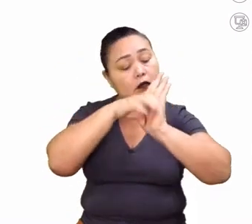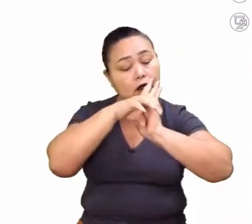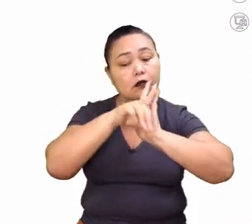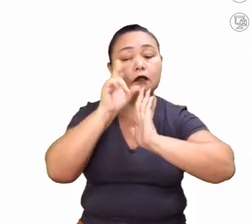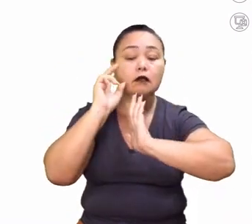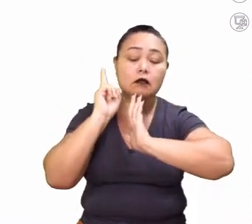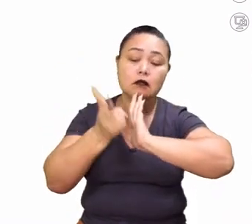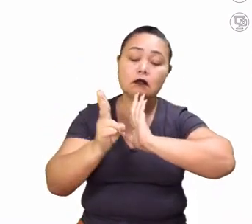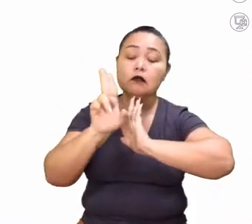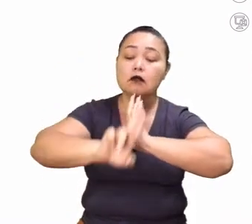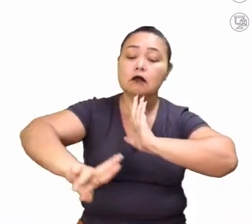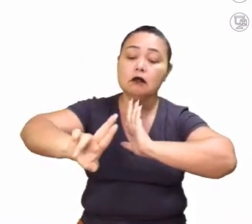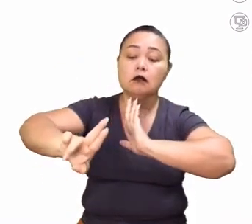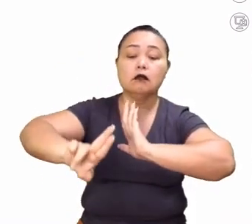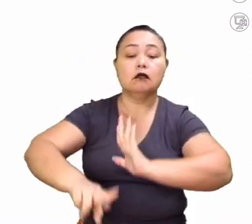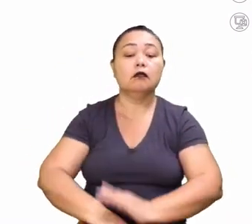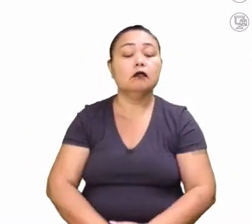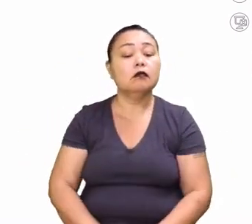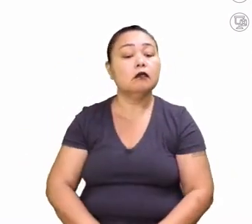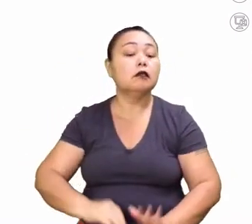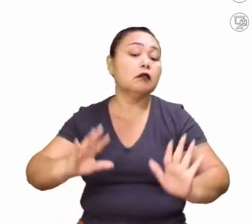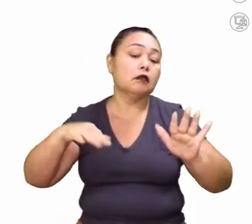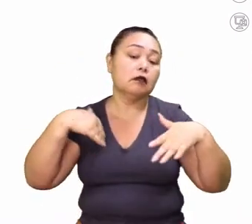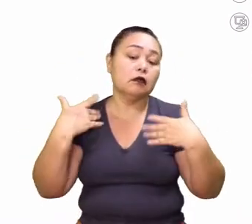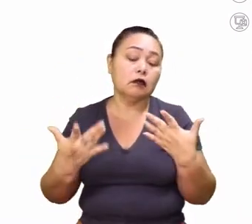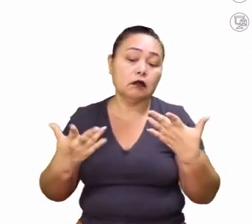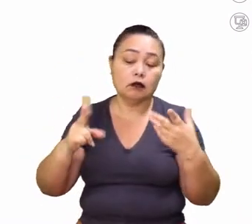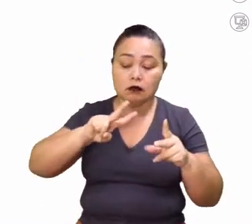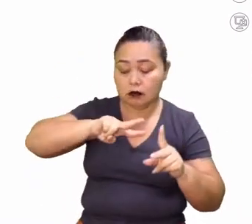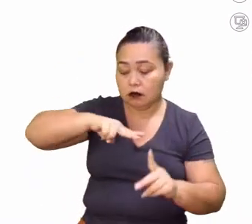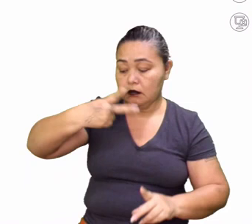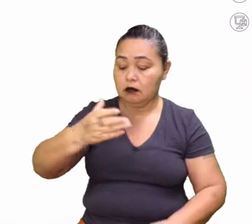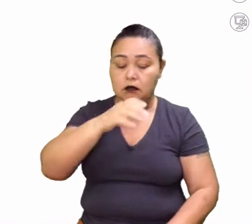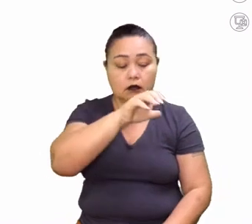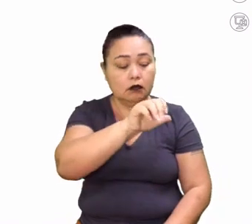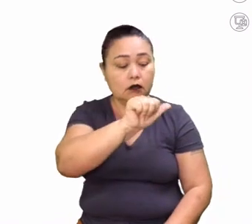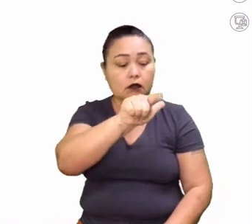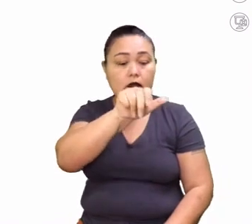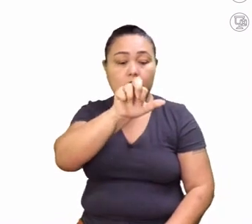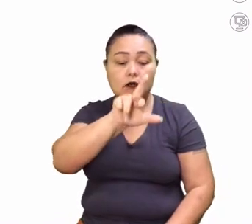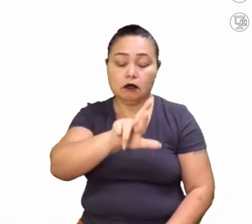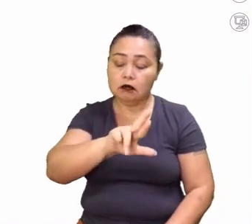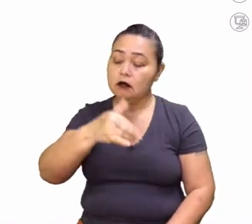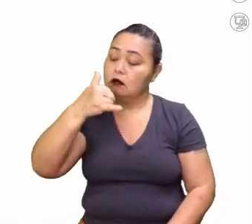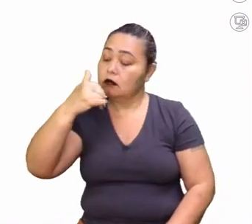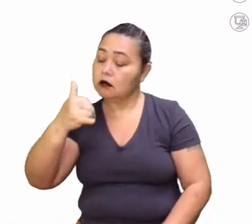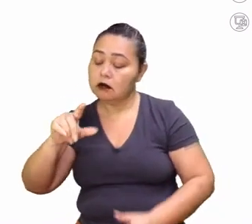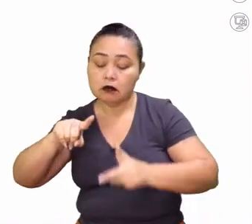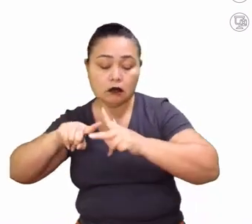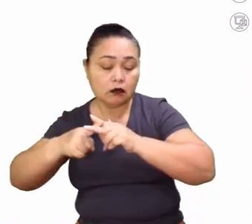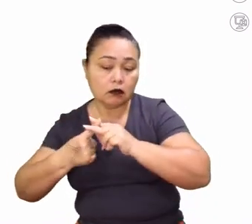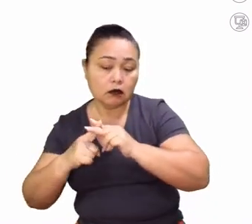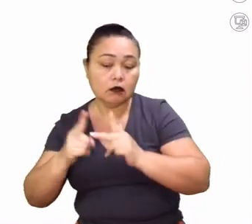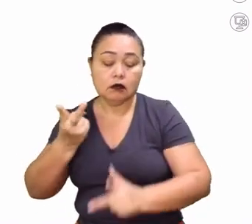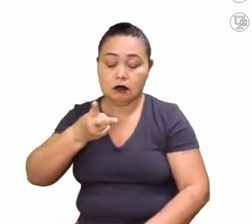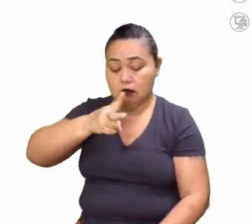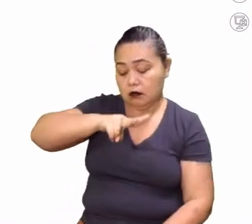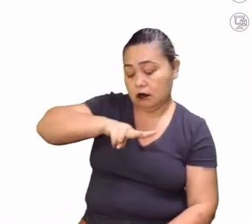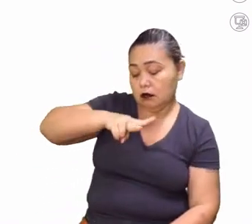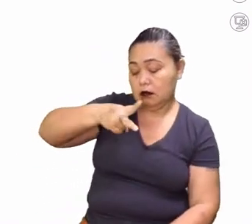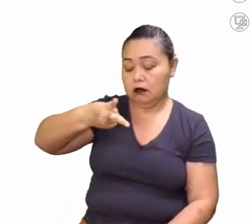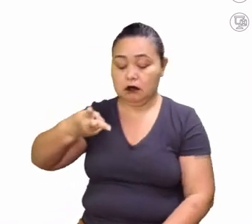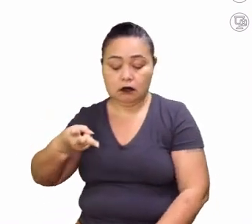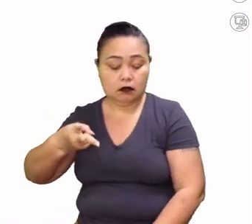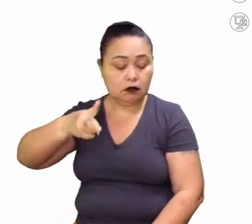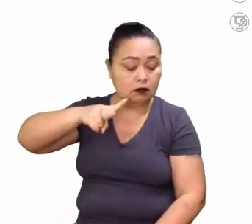sempre estar aplicando Então faz a conversão entre caloria e energia mecânica né no caso do trabalho realizado